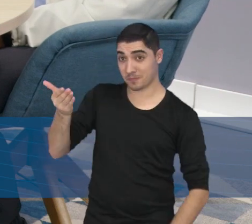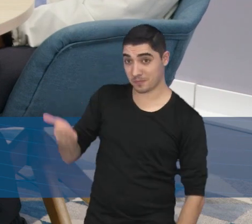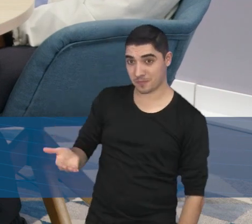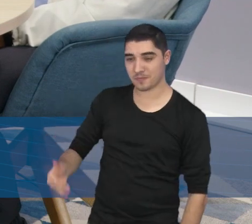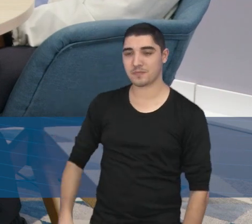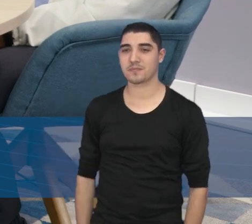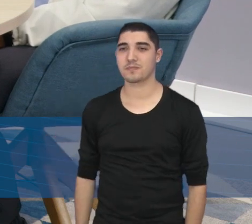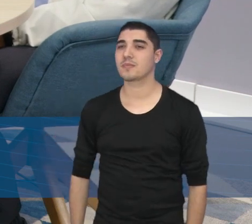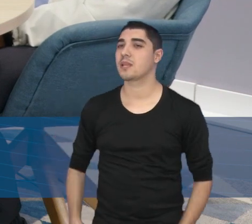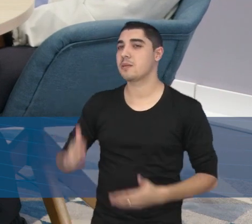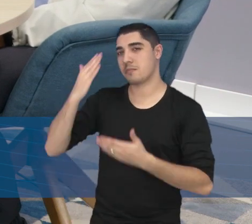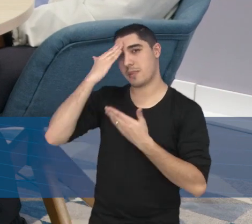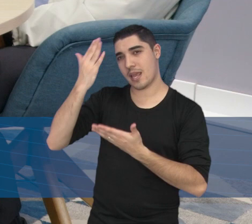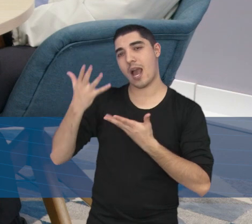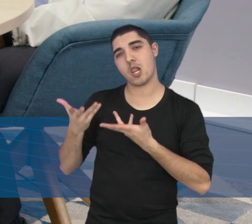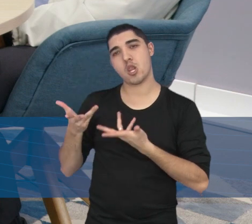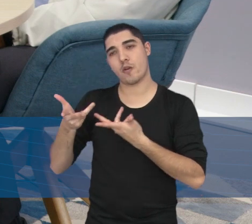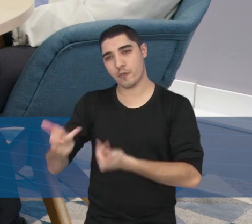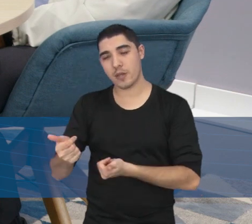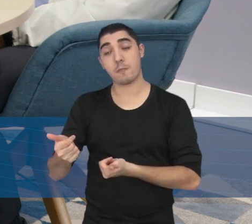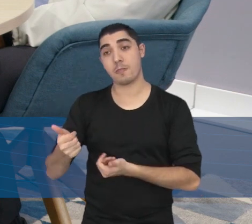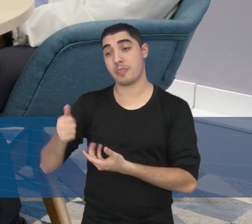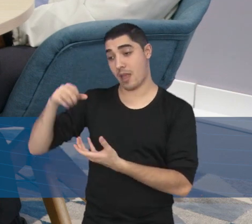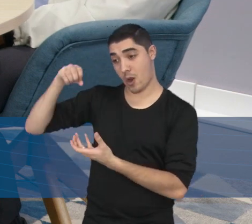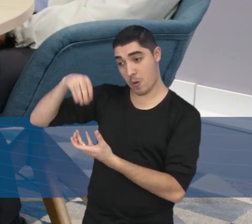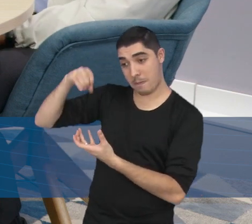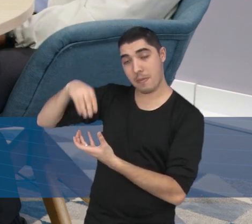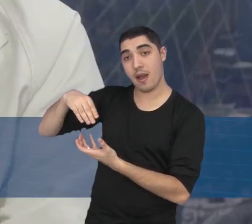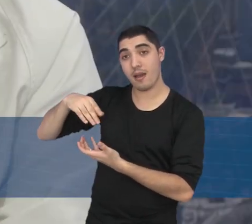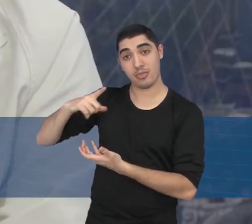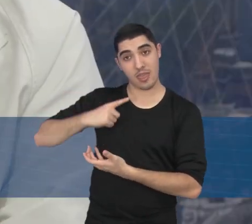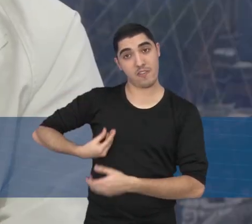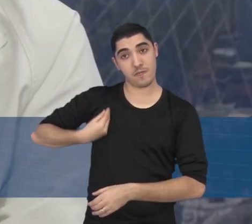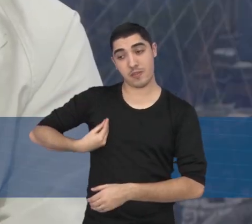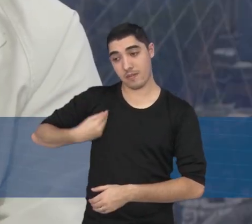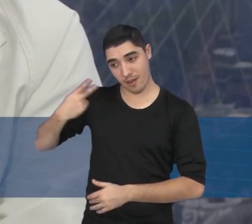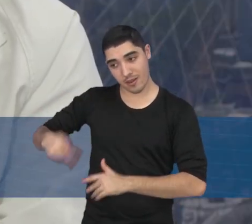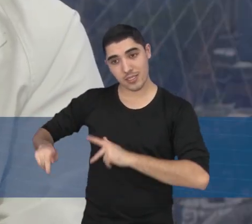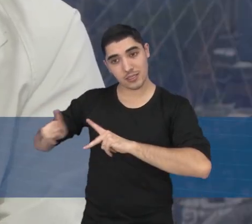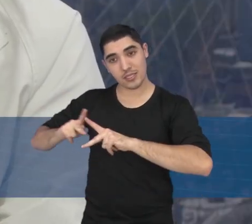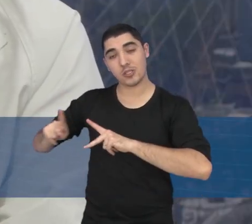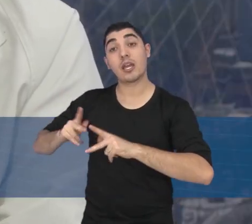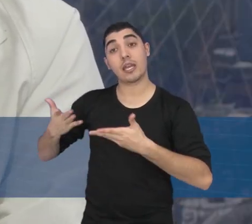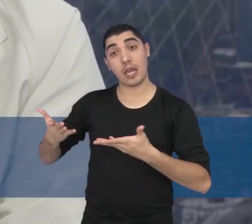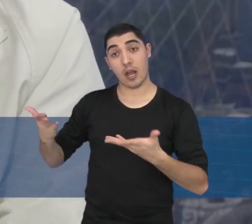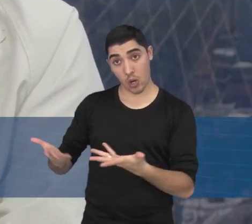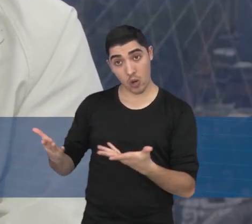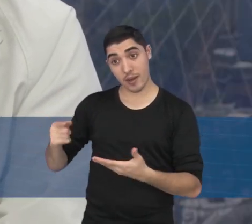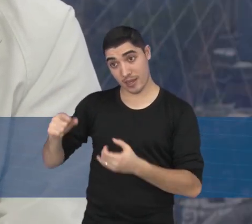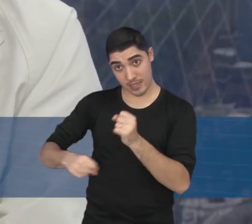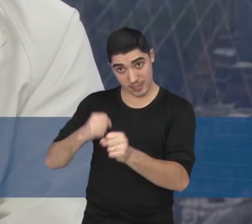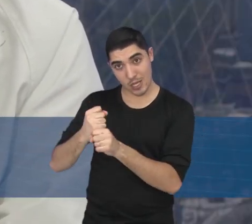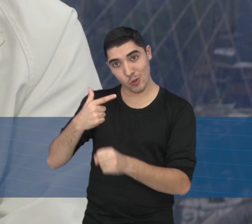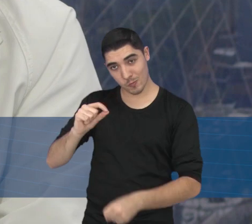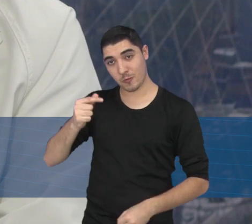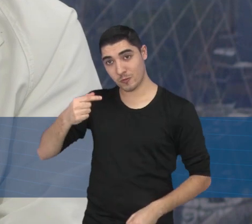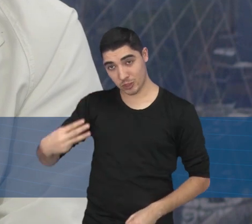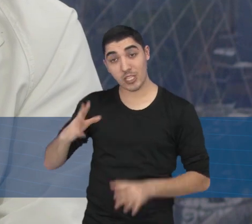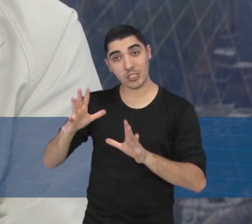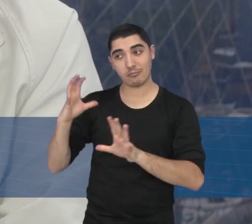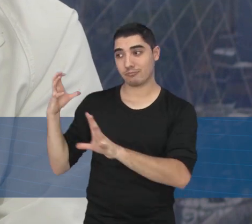Nabuco? Bom, obrigado pelo convite. A Urban está aqui em São José dos Campos, inclusive esse ano faz 50 anos